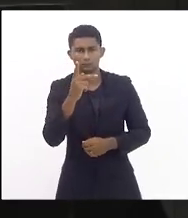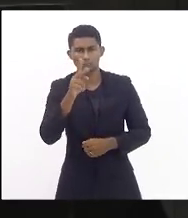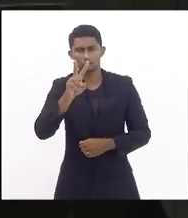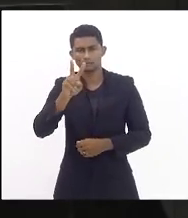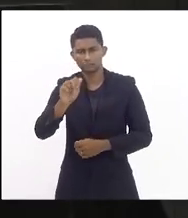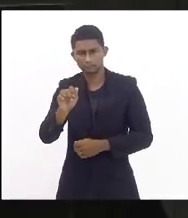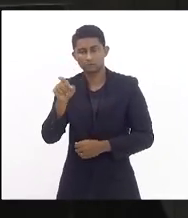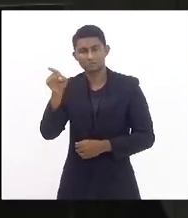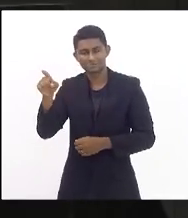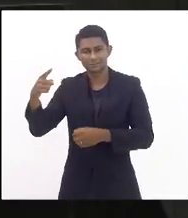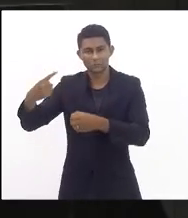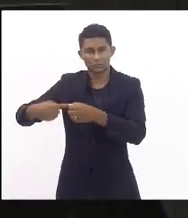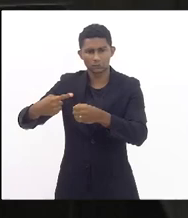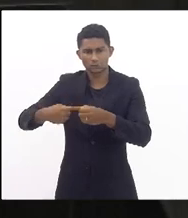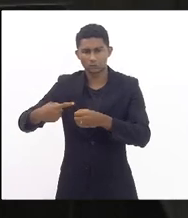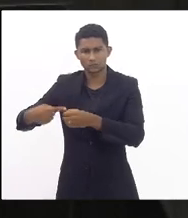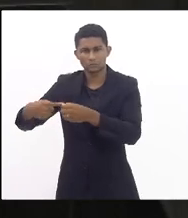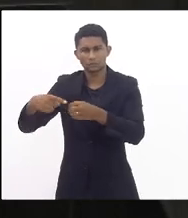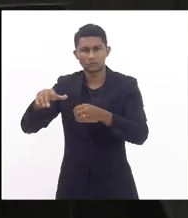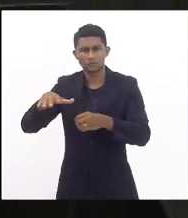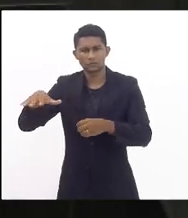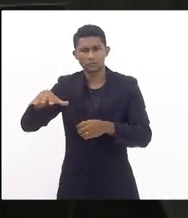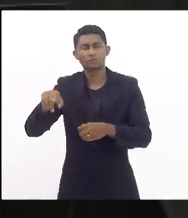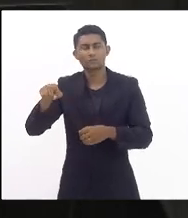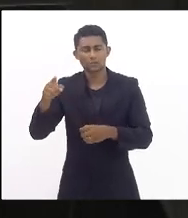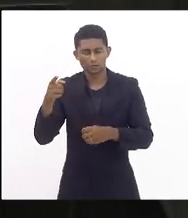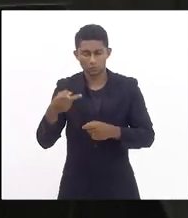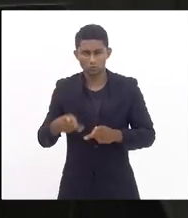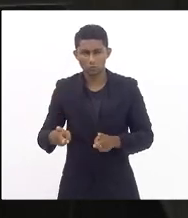naquele município, de investir lá mesmo,